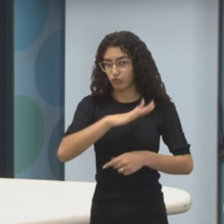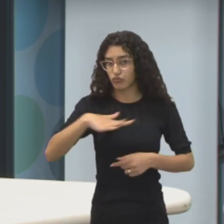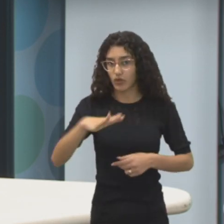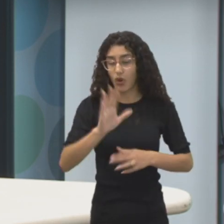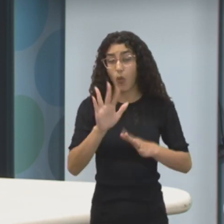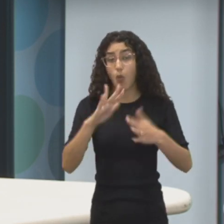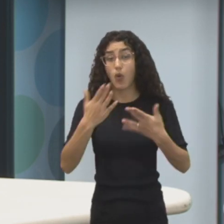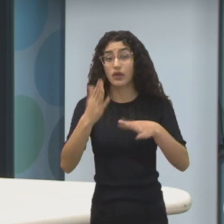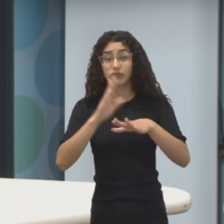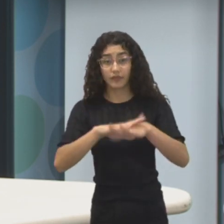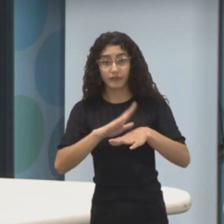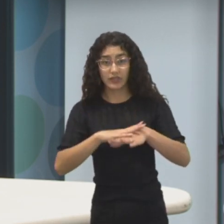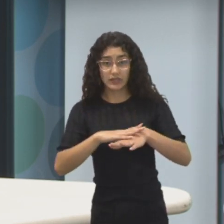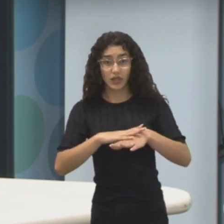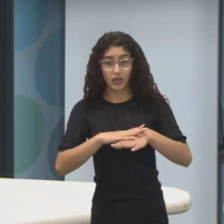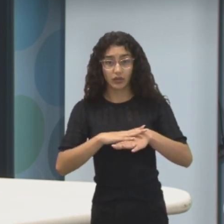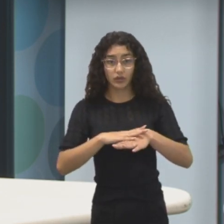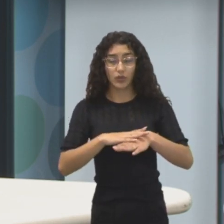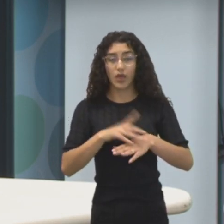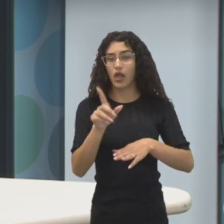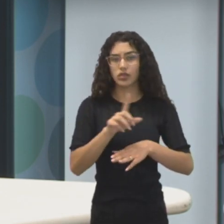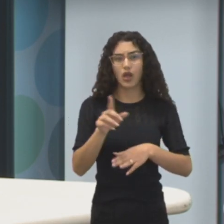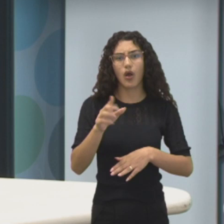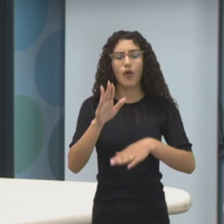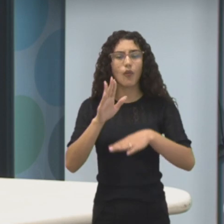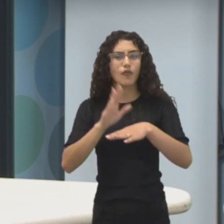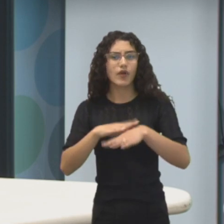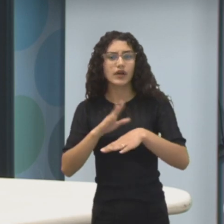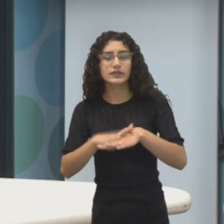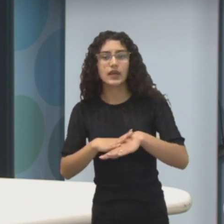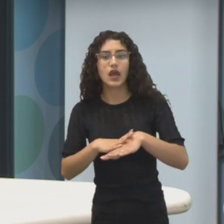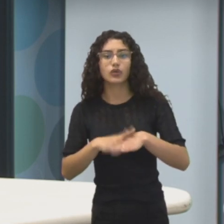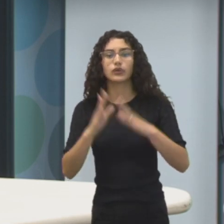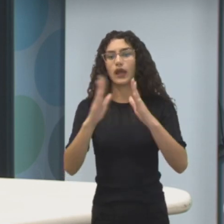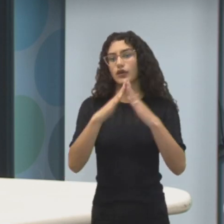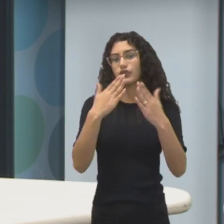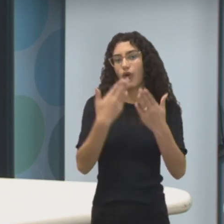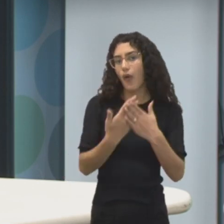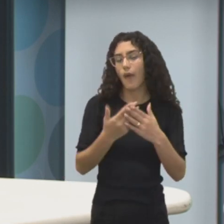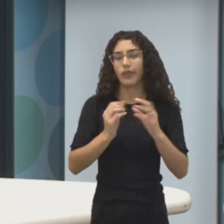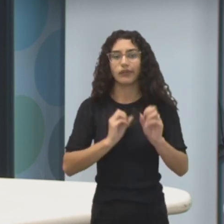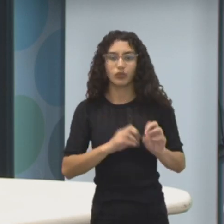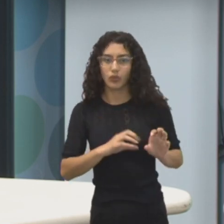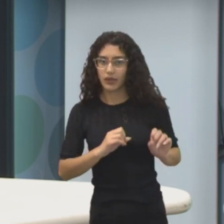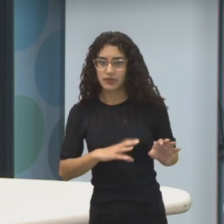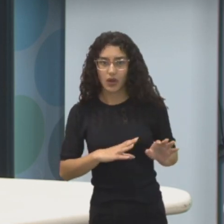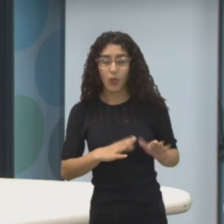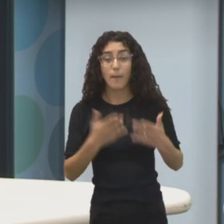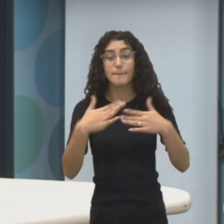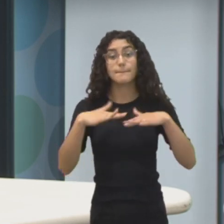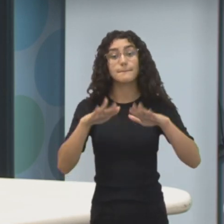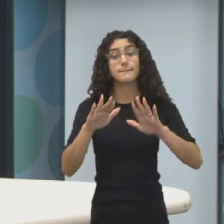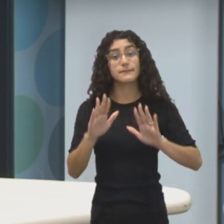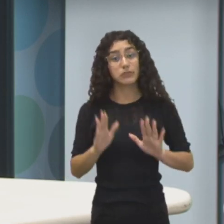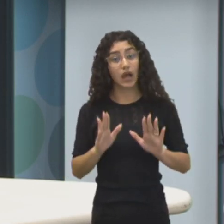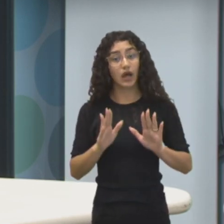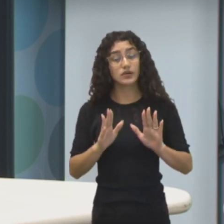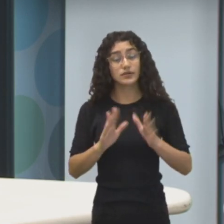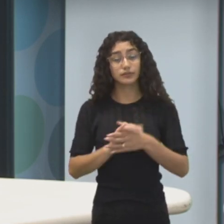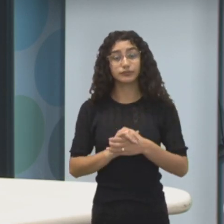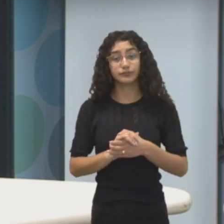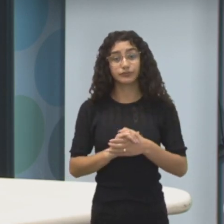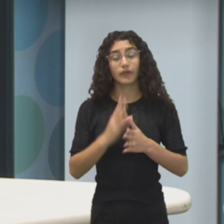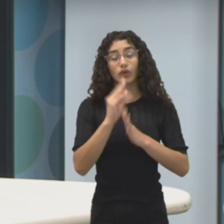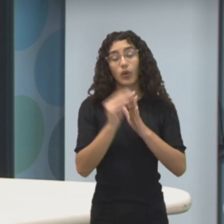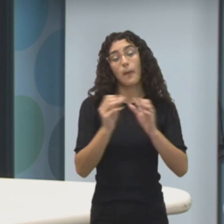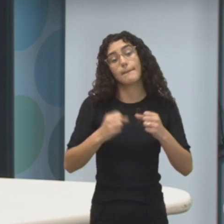está produzindo, ele não está produzindo pensando na escola, na educação, mas esse conteúdo